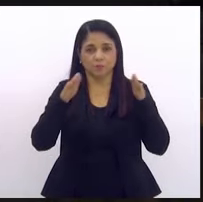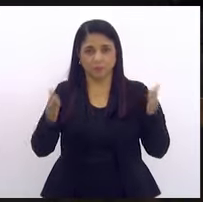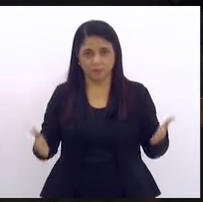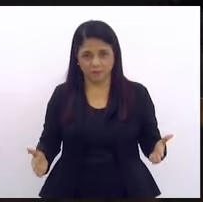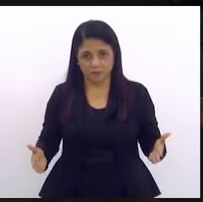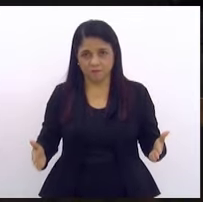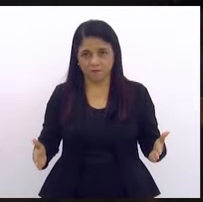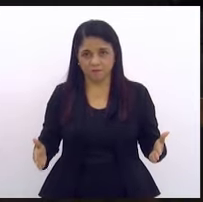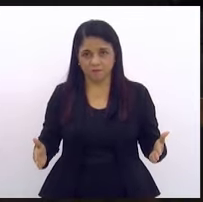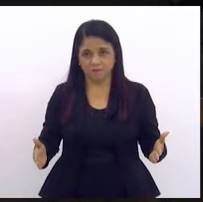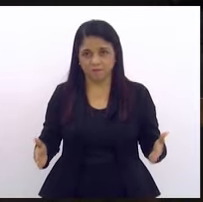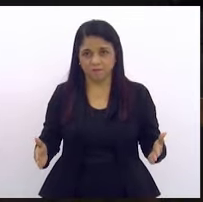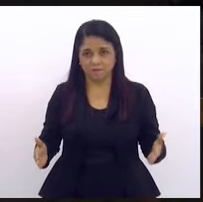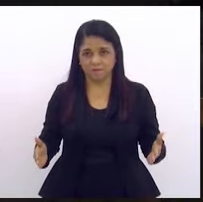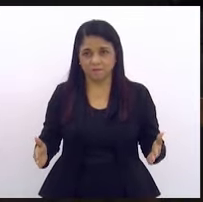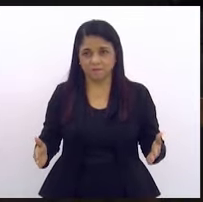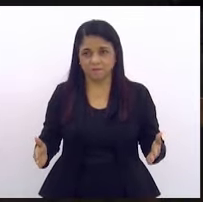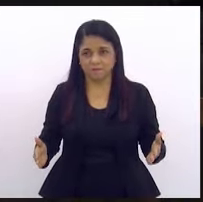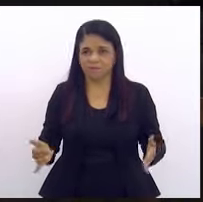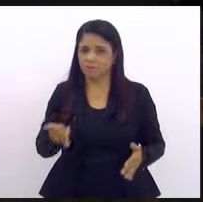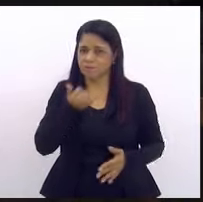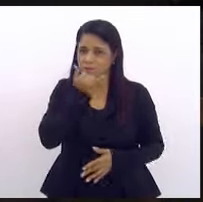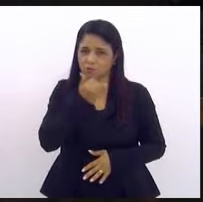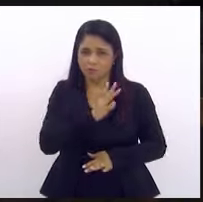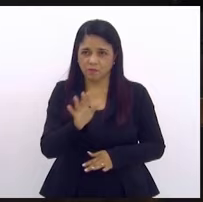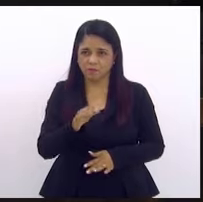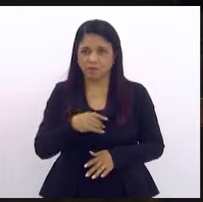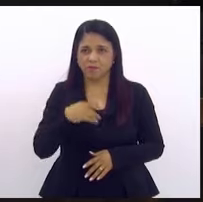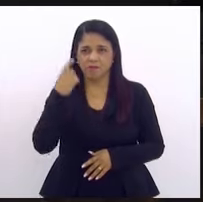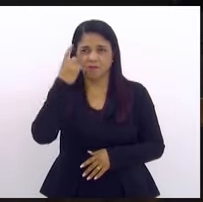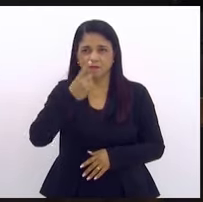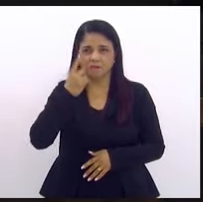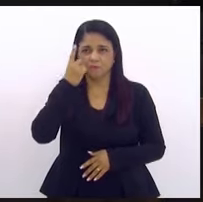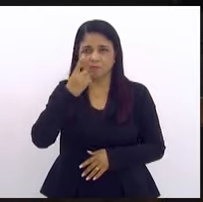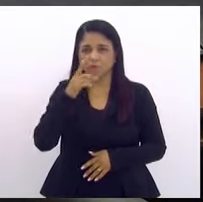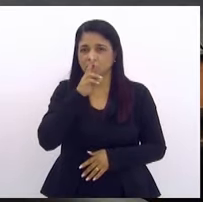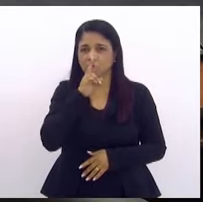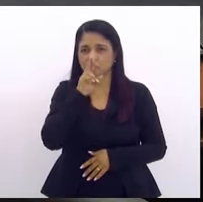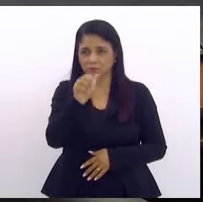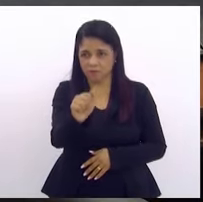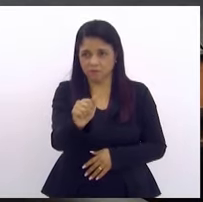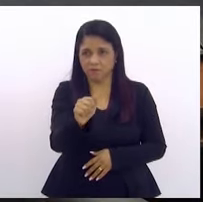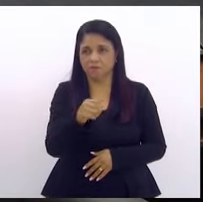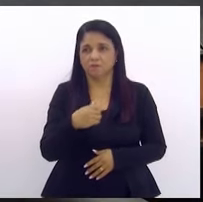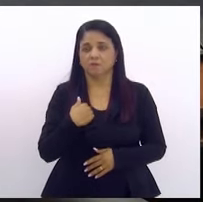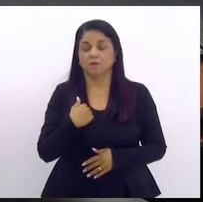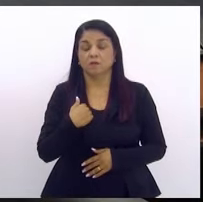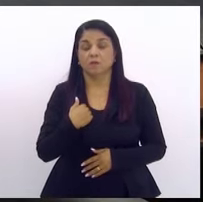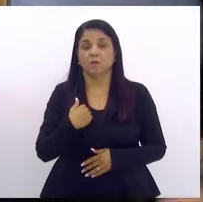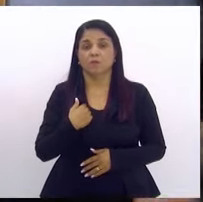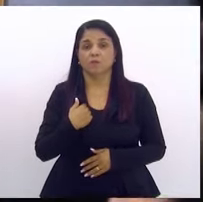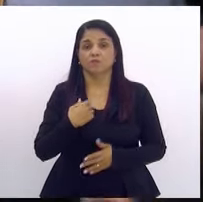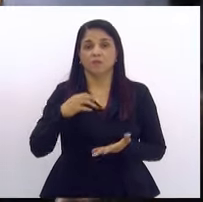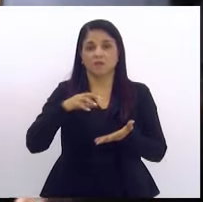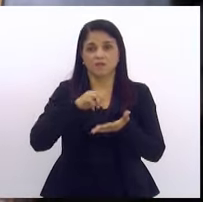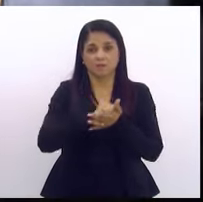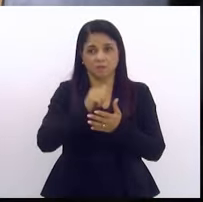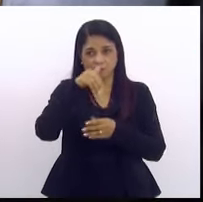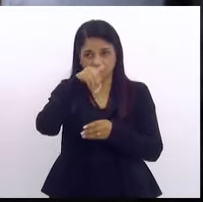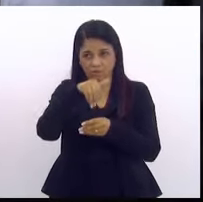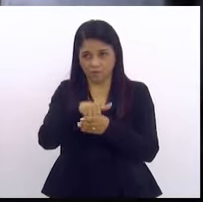sig... Me perdoe, presidente. Deputado Amorim. Senhor presidente, registrar o meu